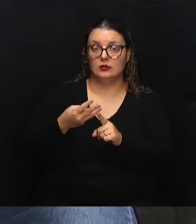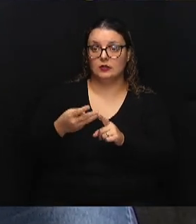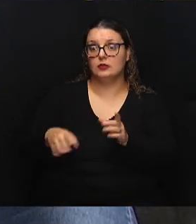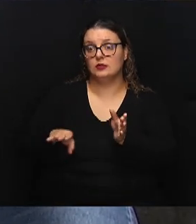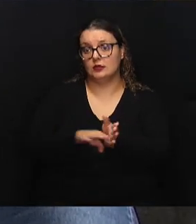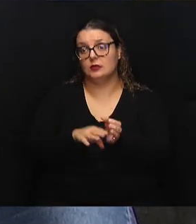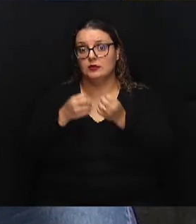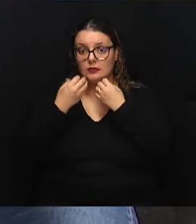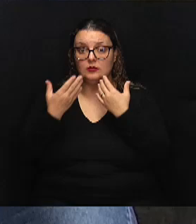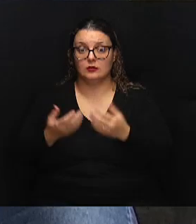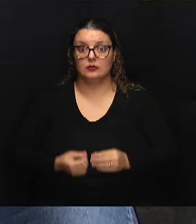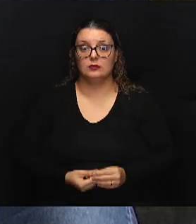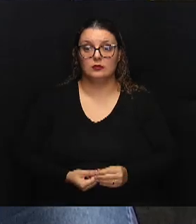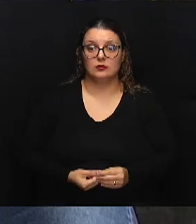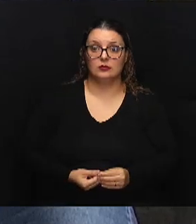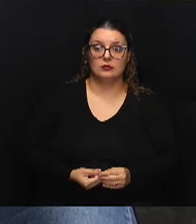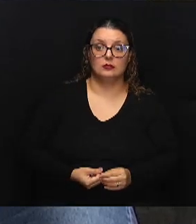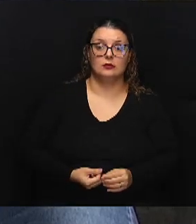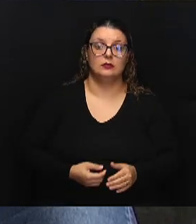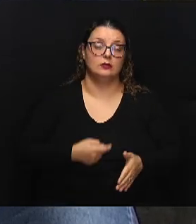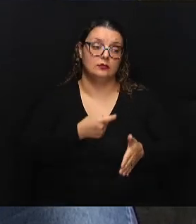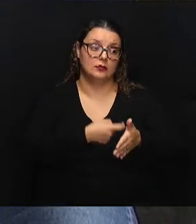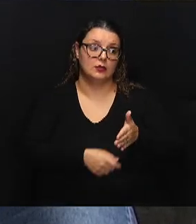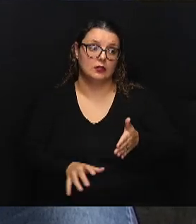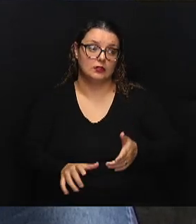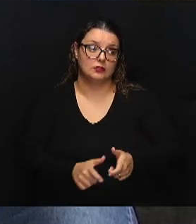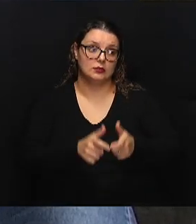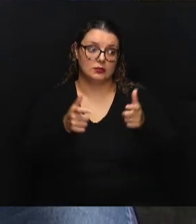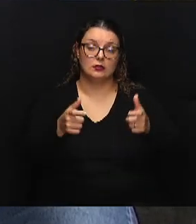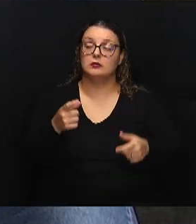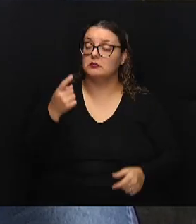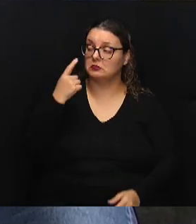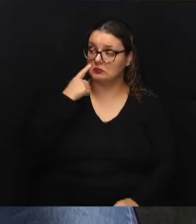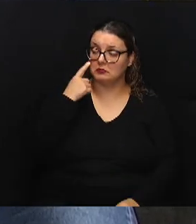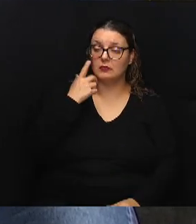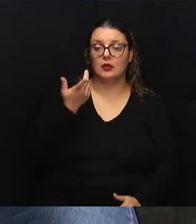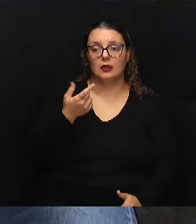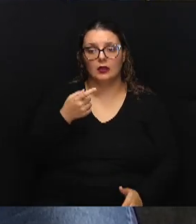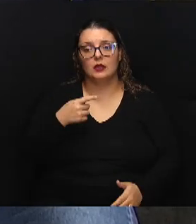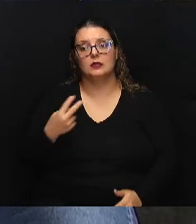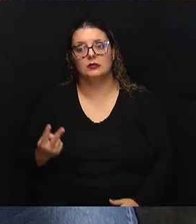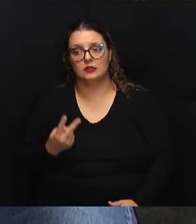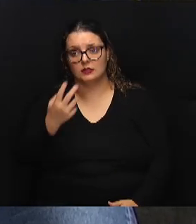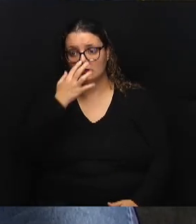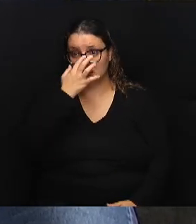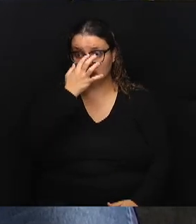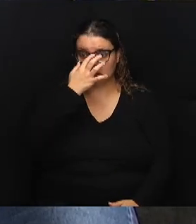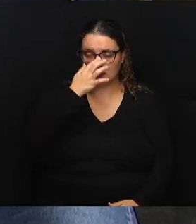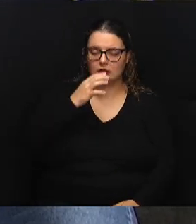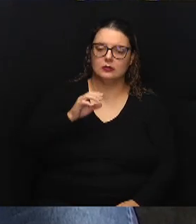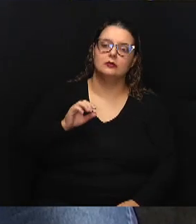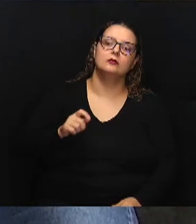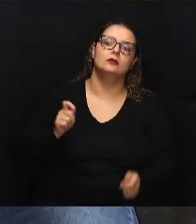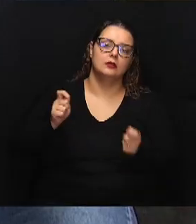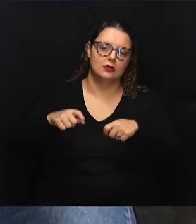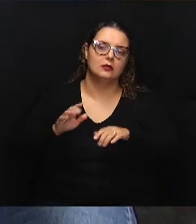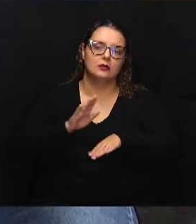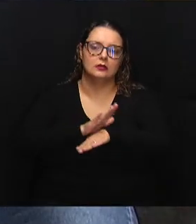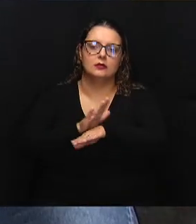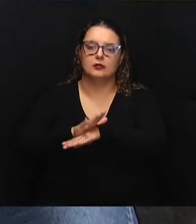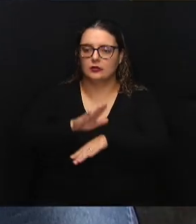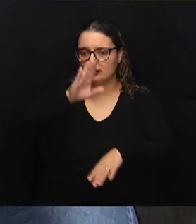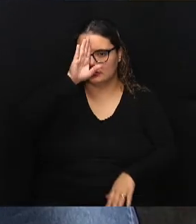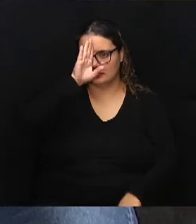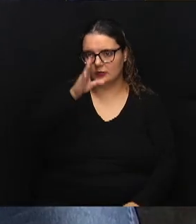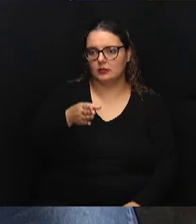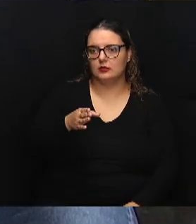boa para isso, né? Olha Com só. taxas altas, com esse valor que com certeza vai compensar bastante,